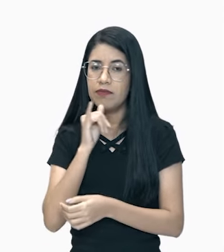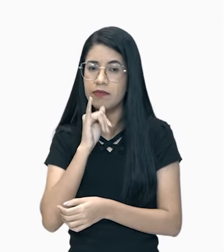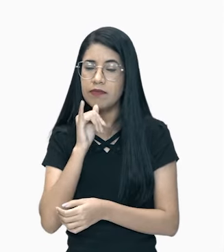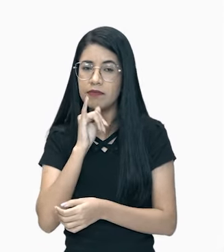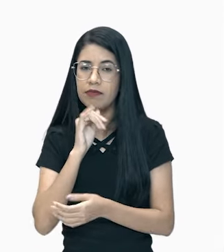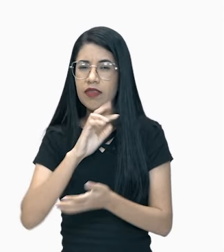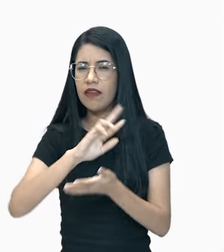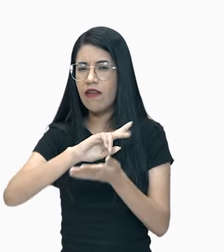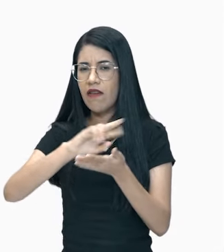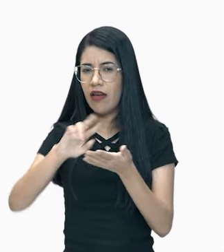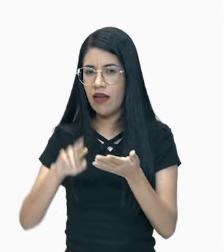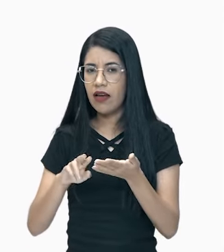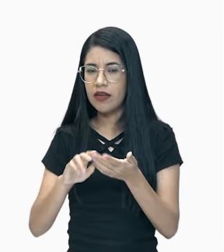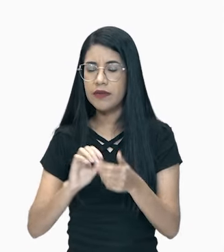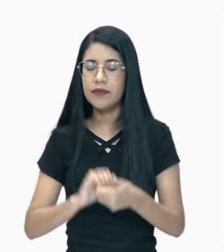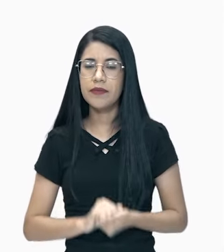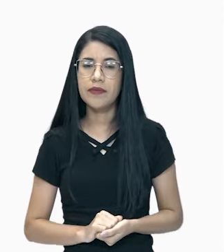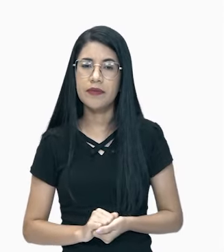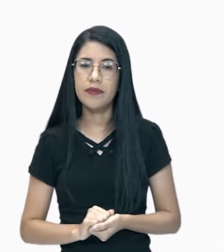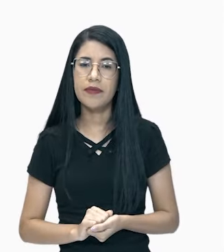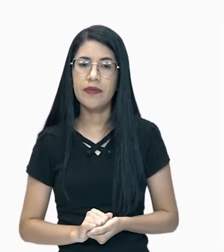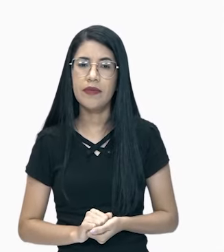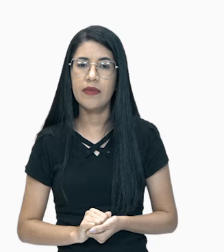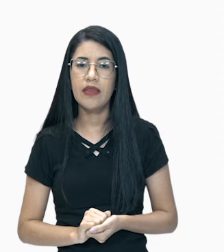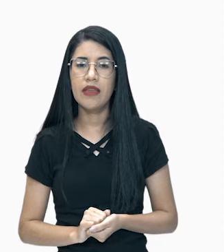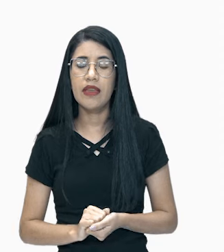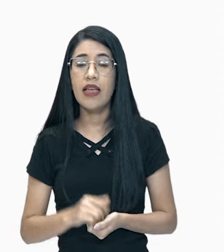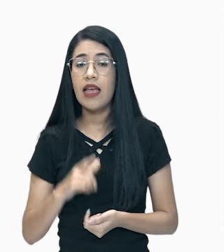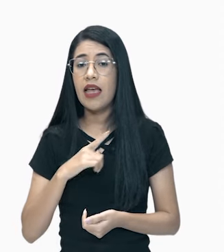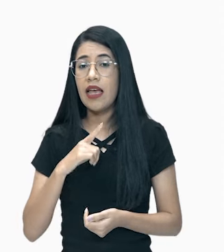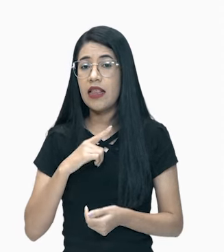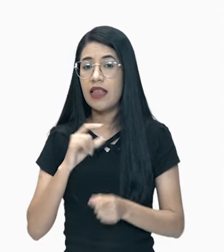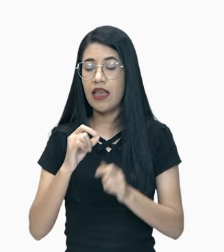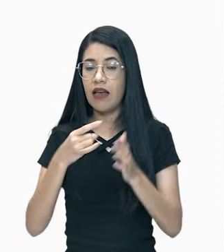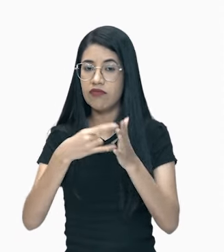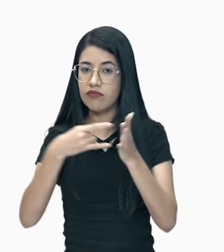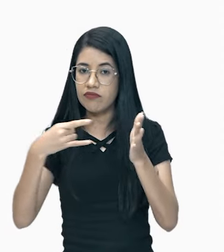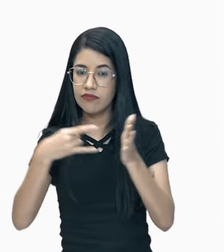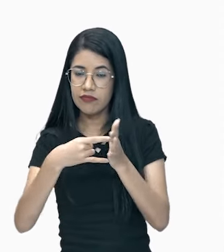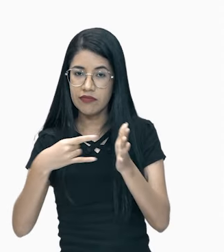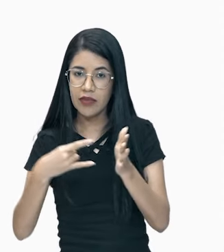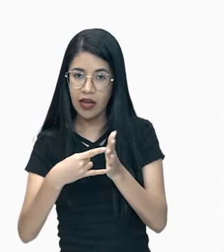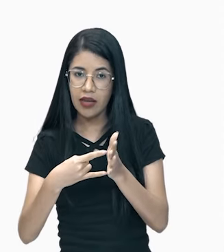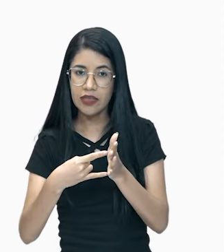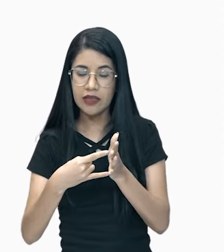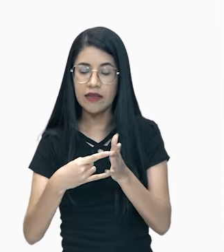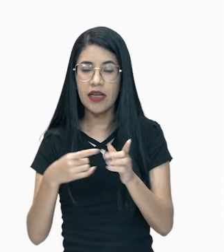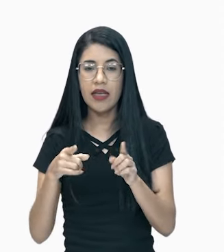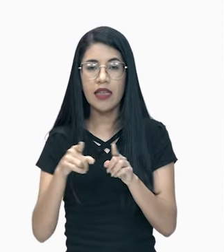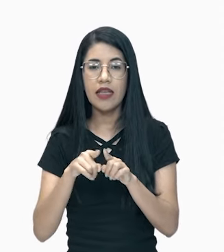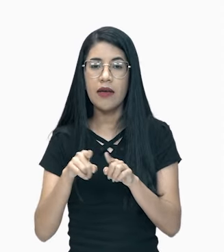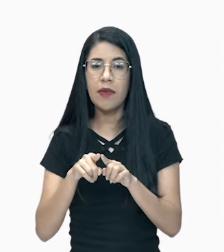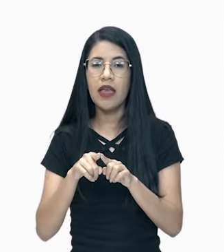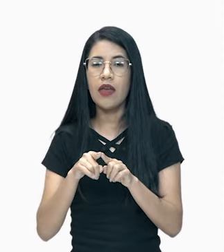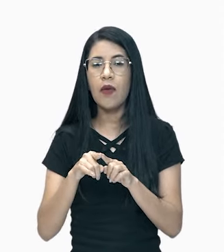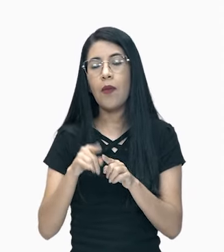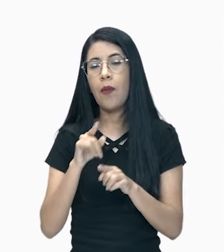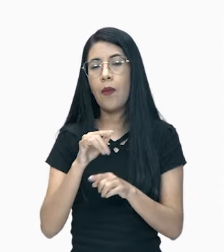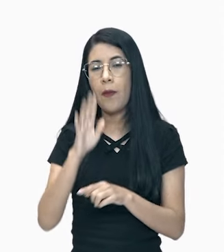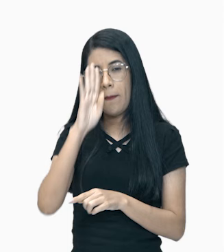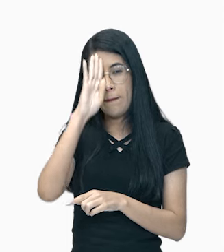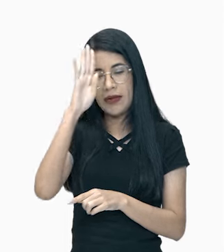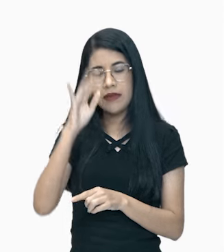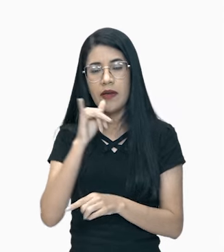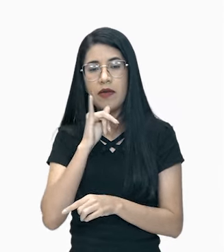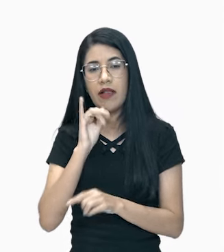vimos anteriormente, porque ela tem as ondas eletromagnéticas, que temos o maior exemplo aí,